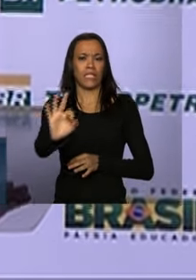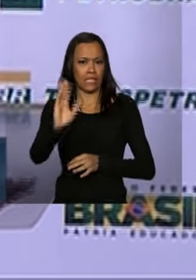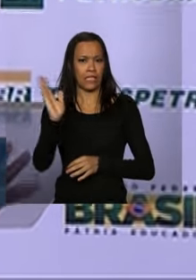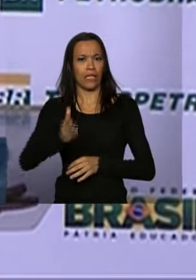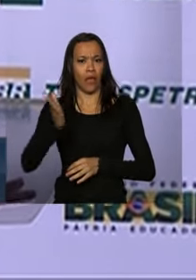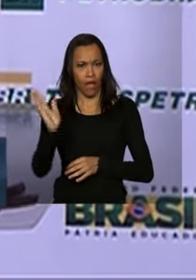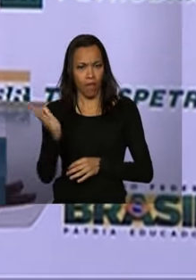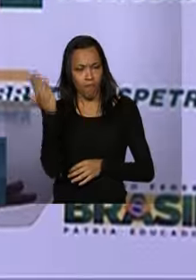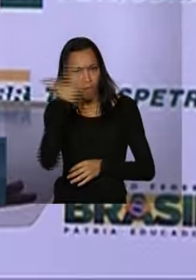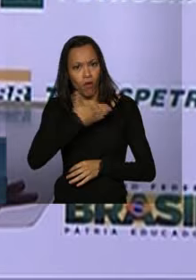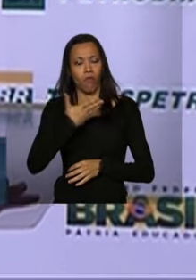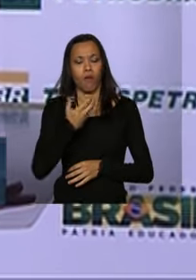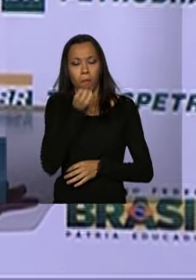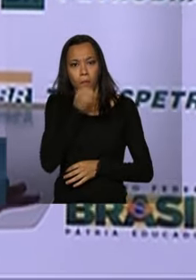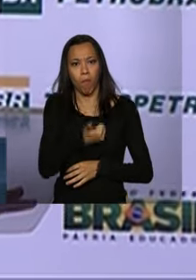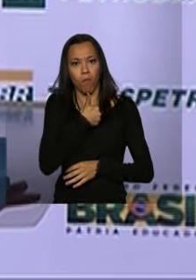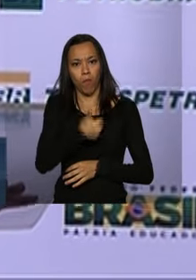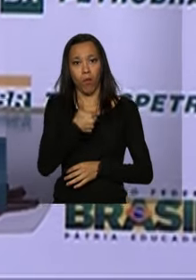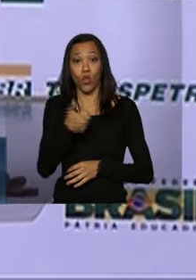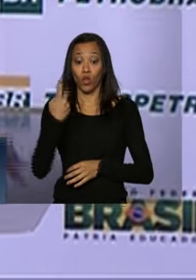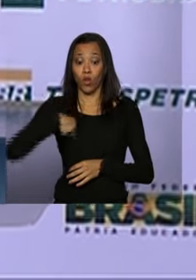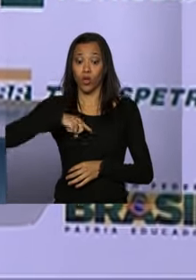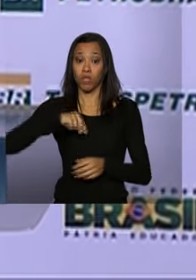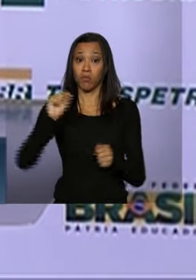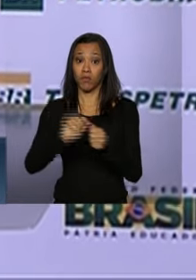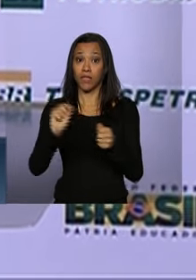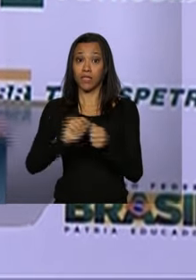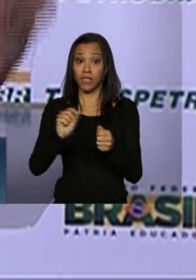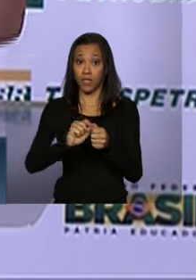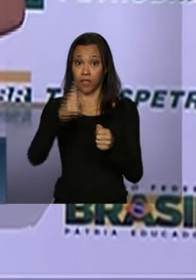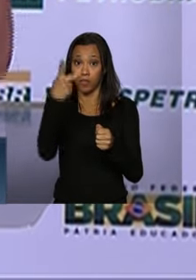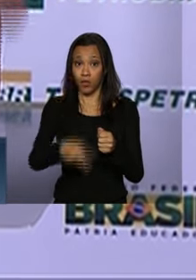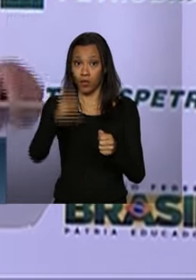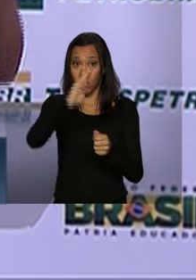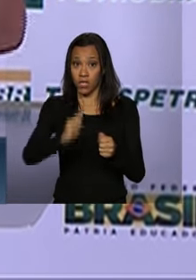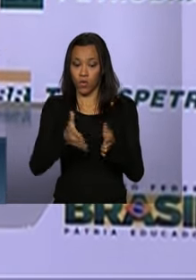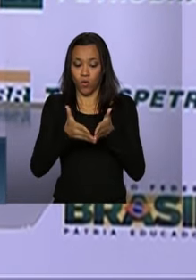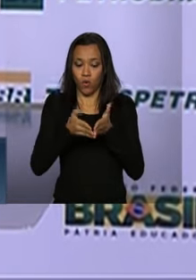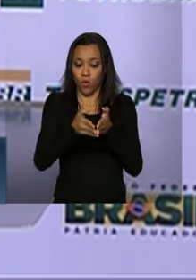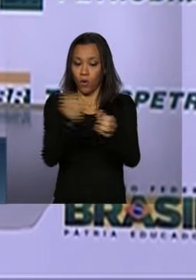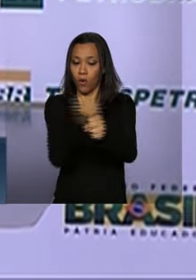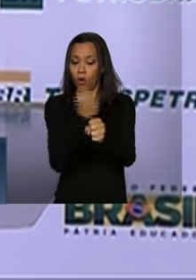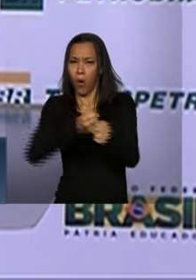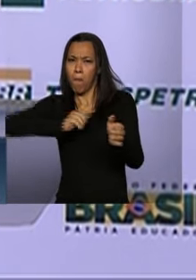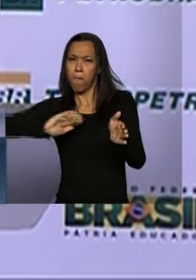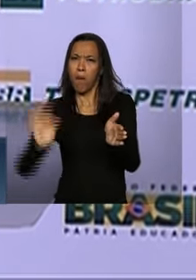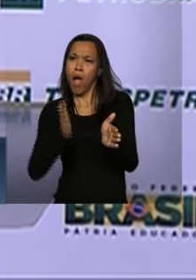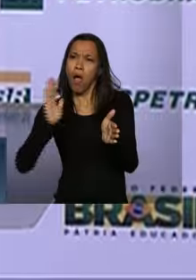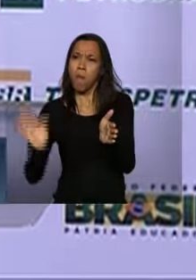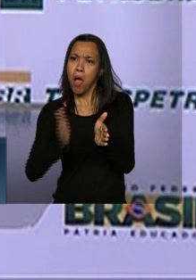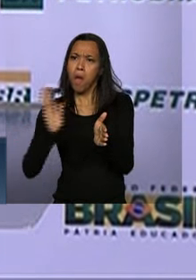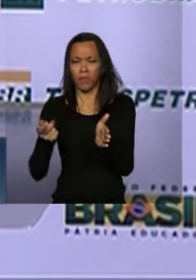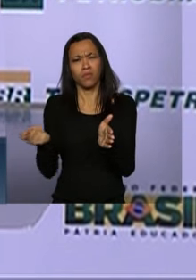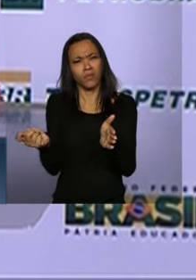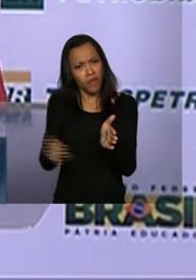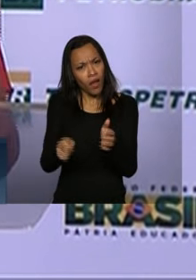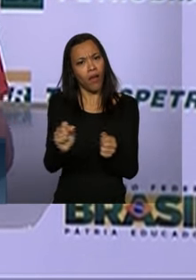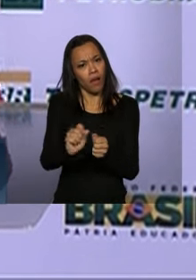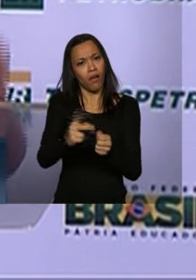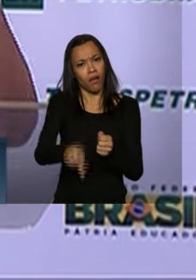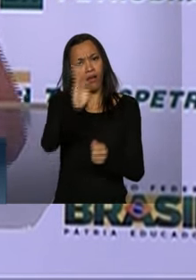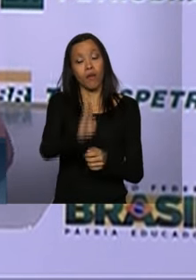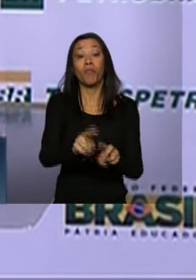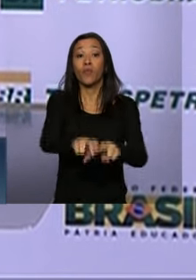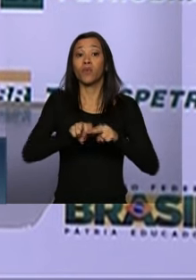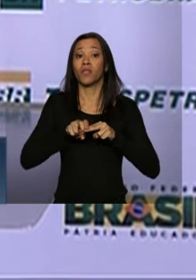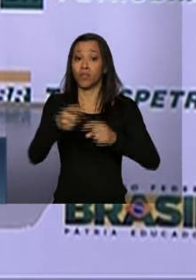comprovar, nós estamos produzindo no Brasil o que o Brasil tem condições de produzir. Por isso, a